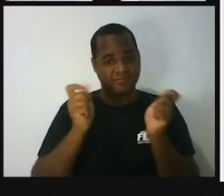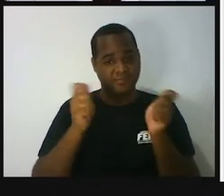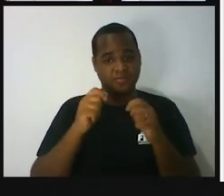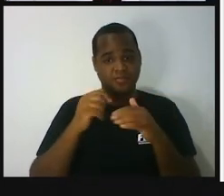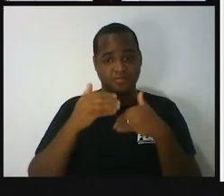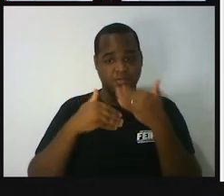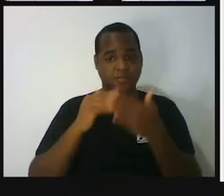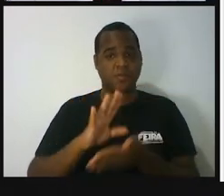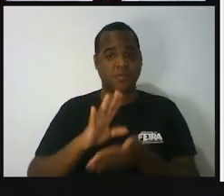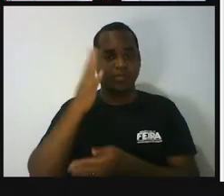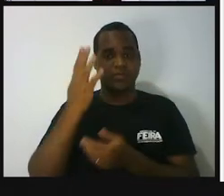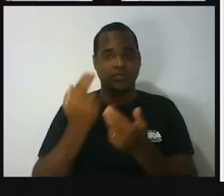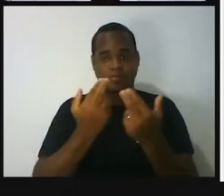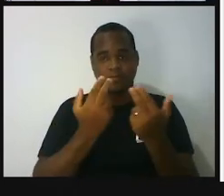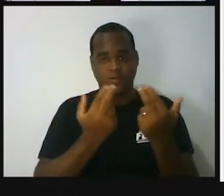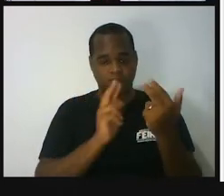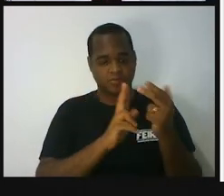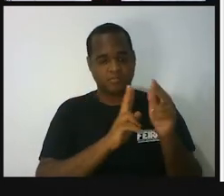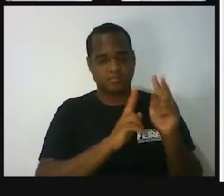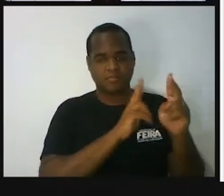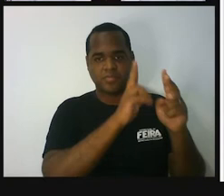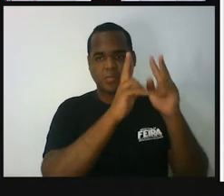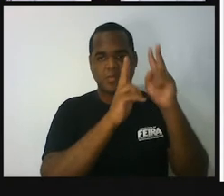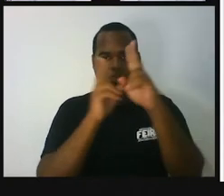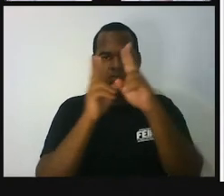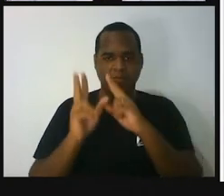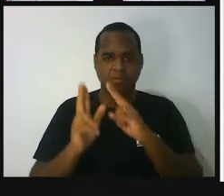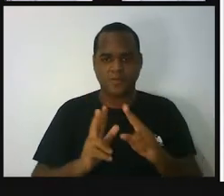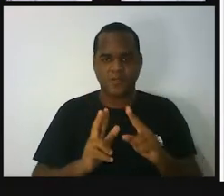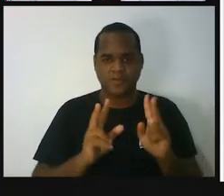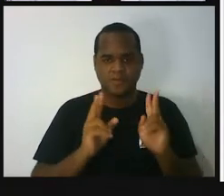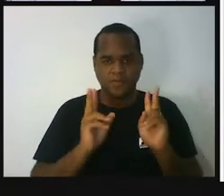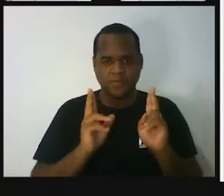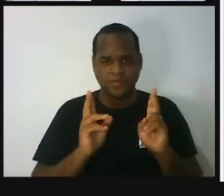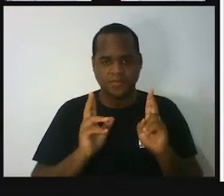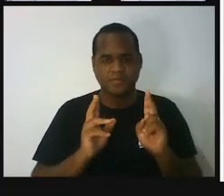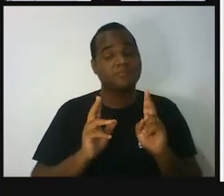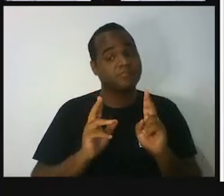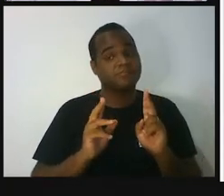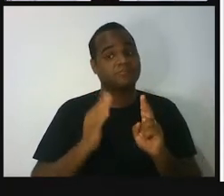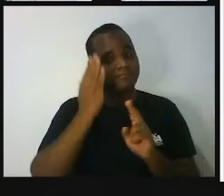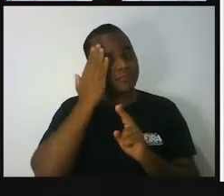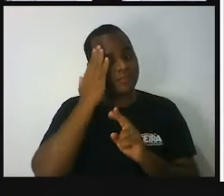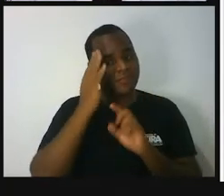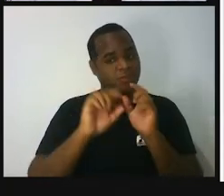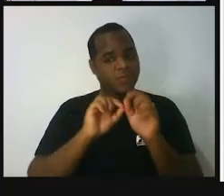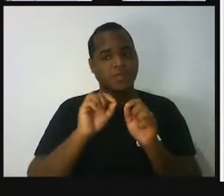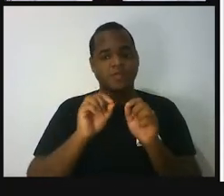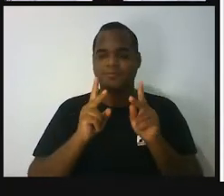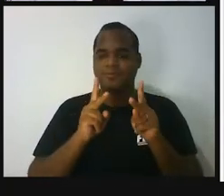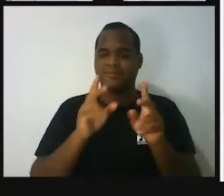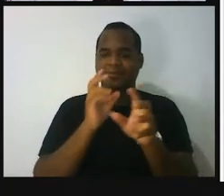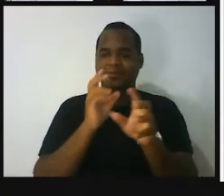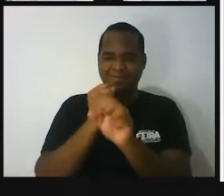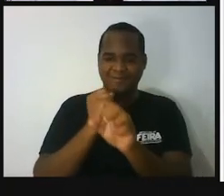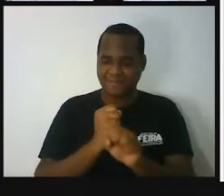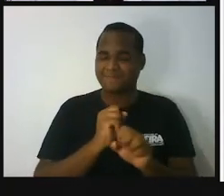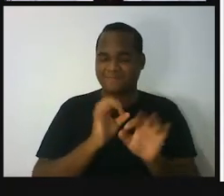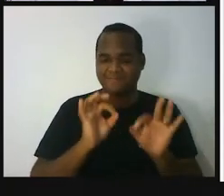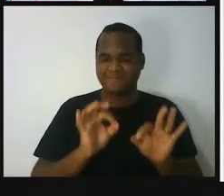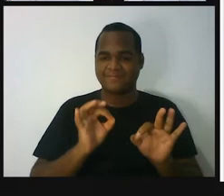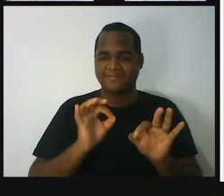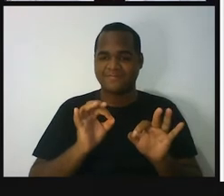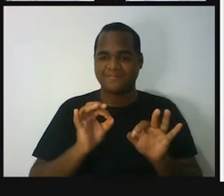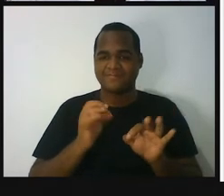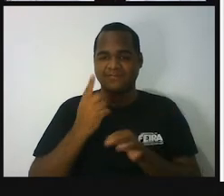em todos os lados desse polígono? Só tem uma forma da gente saber, né? Vamos continuar medindo. Então